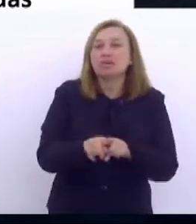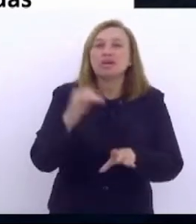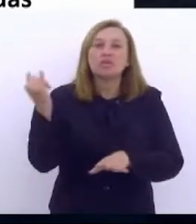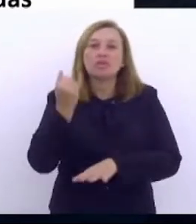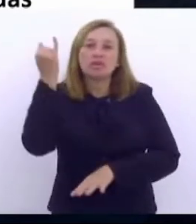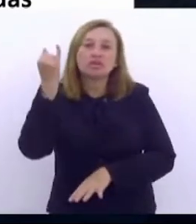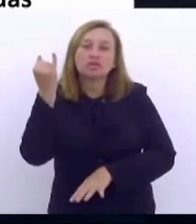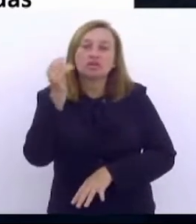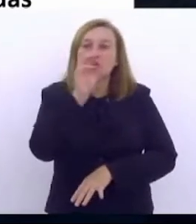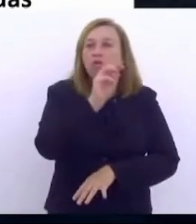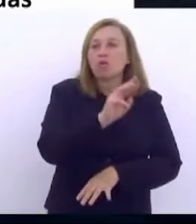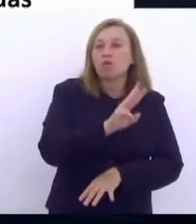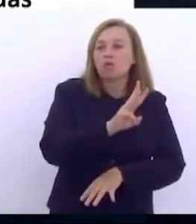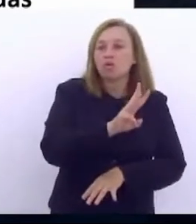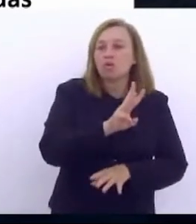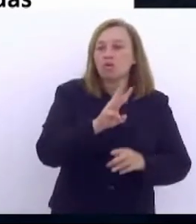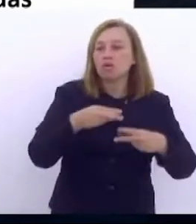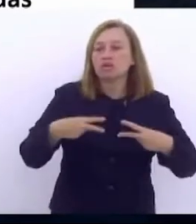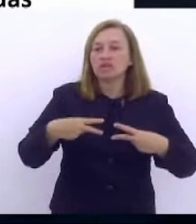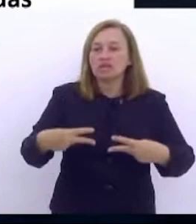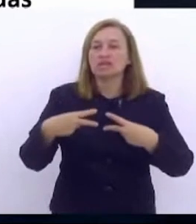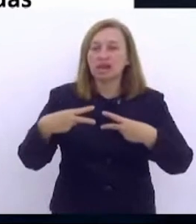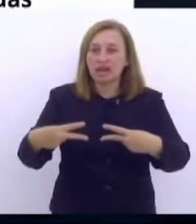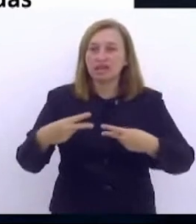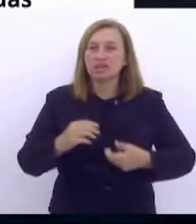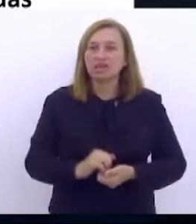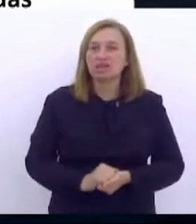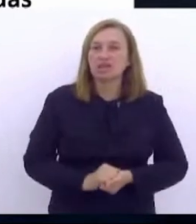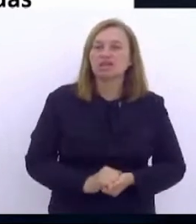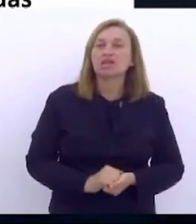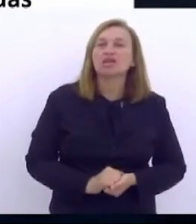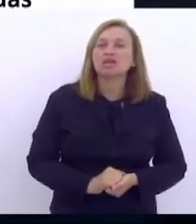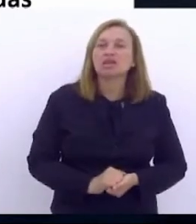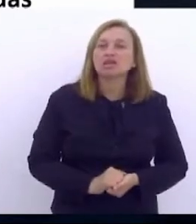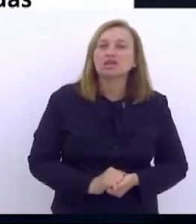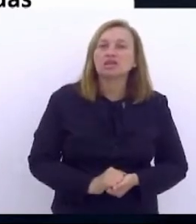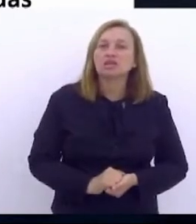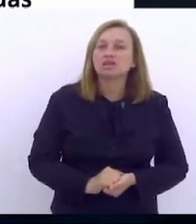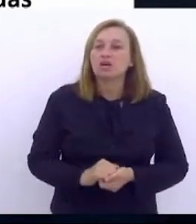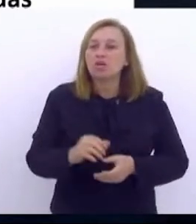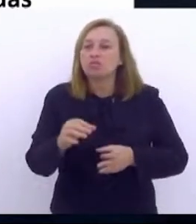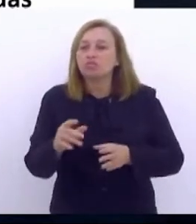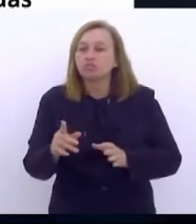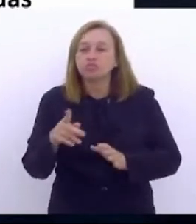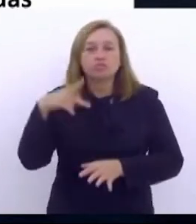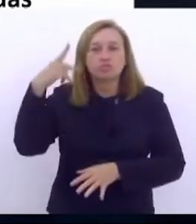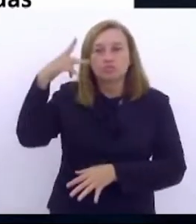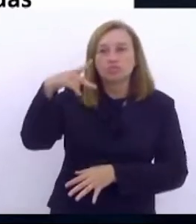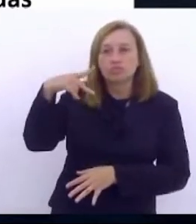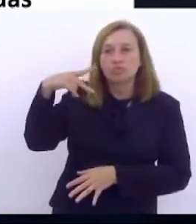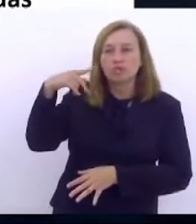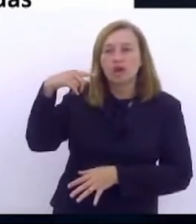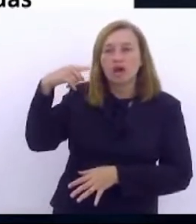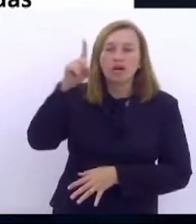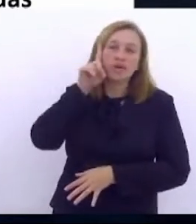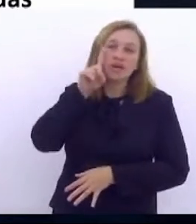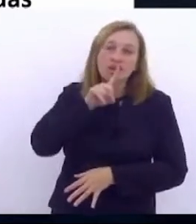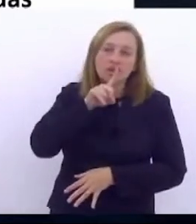site theunchoice.com, todo em inglês, um projeto americano que pega